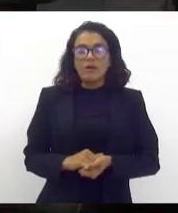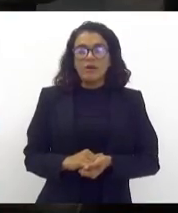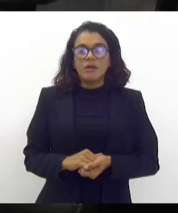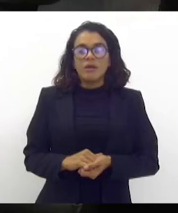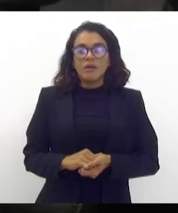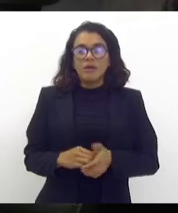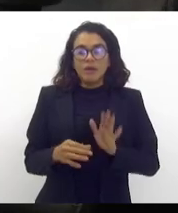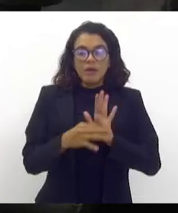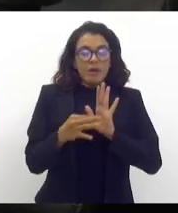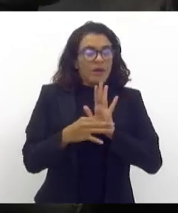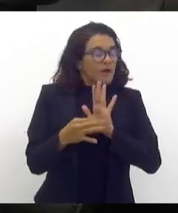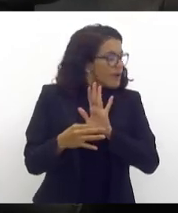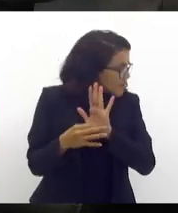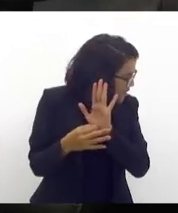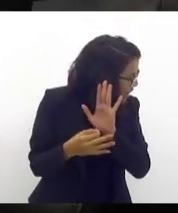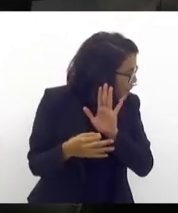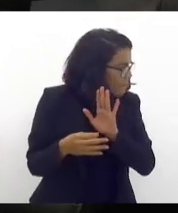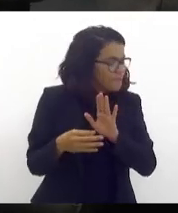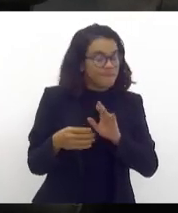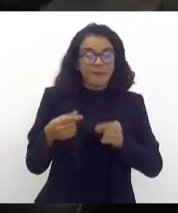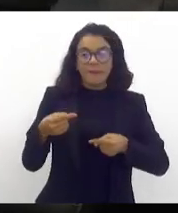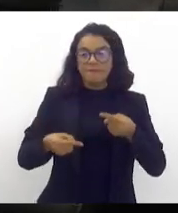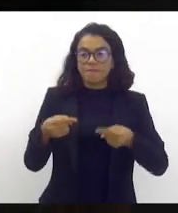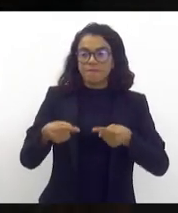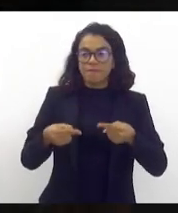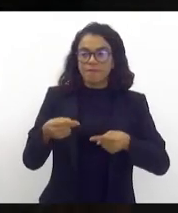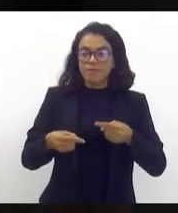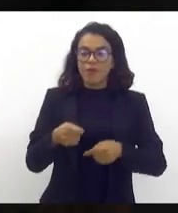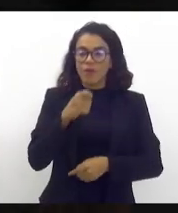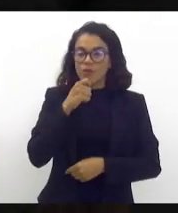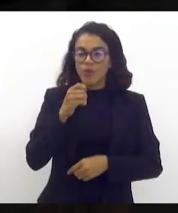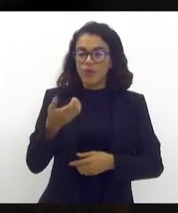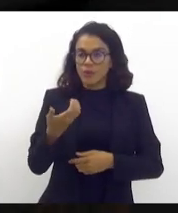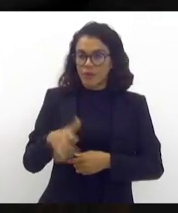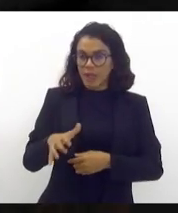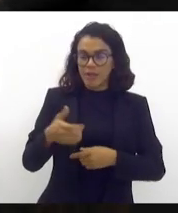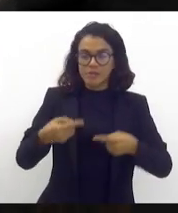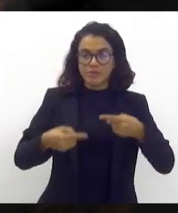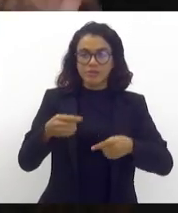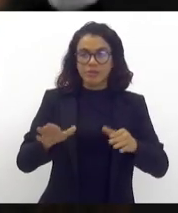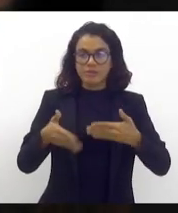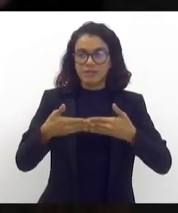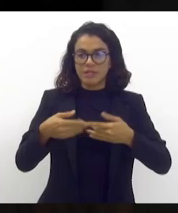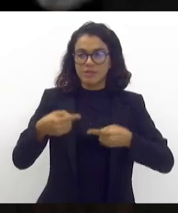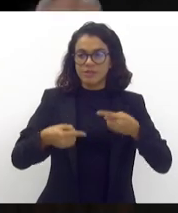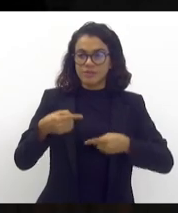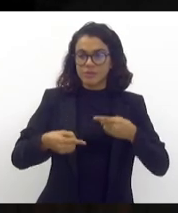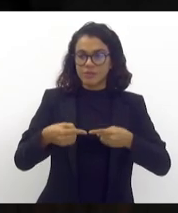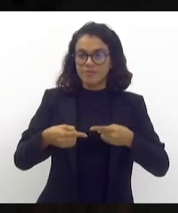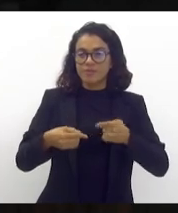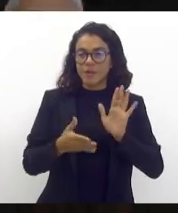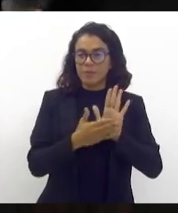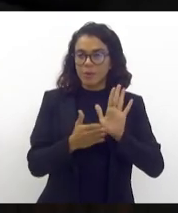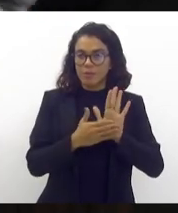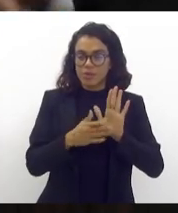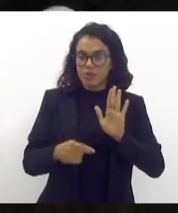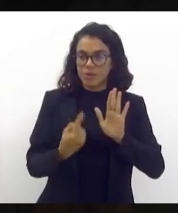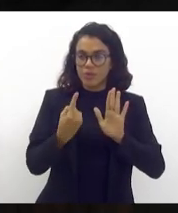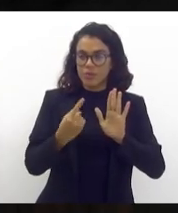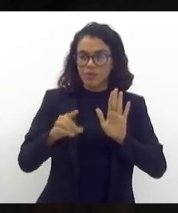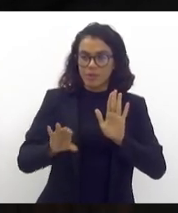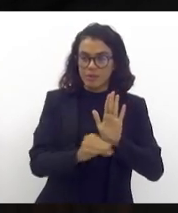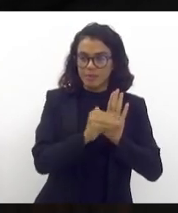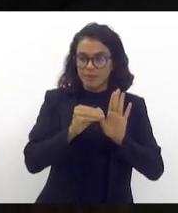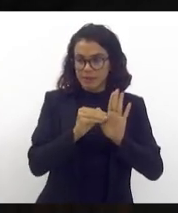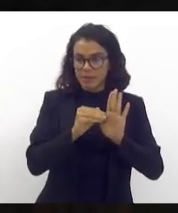Com o parecer emitido, em discussão. Não havendo quem queira discutir, encerrada a discussão, a presente proposta recebeu uma